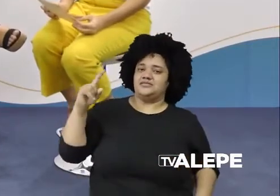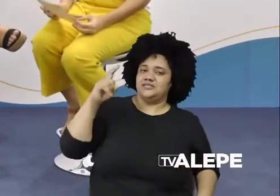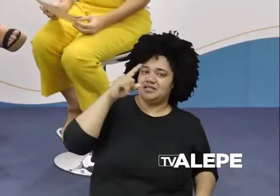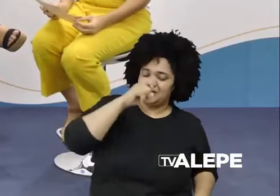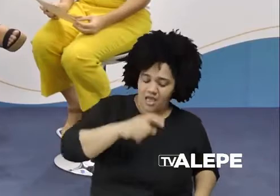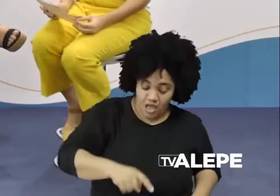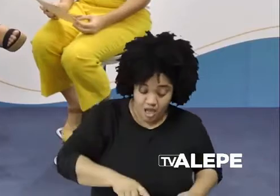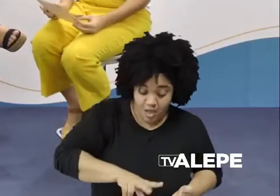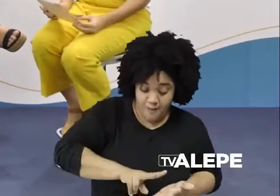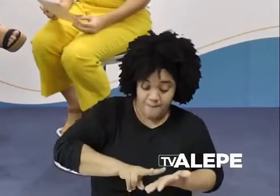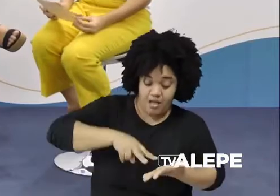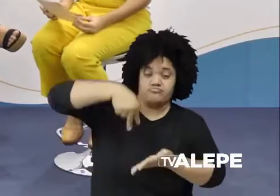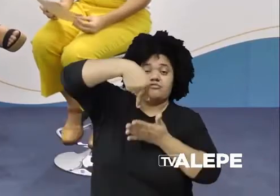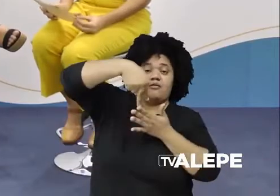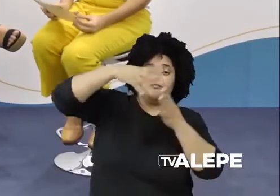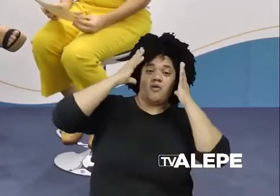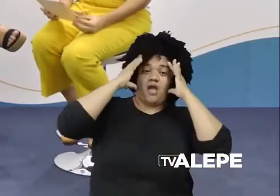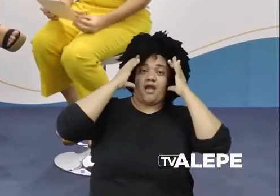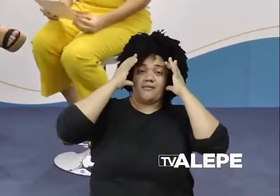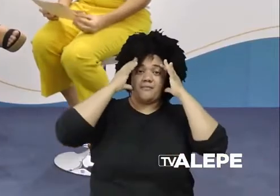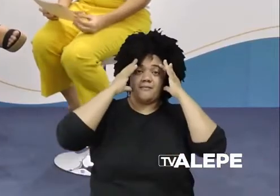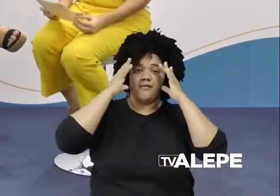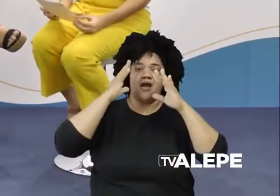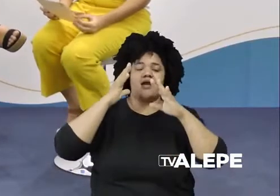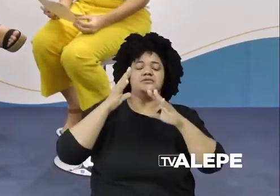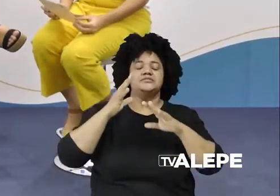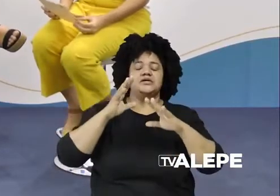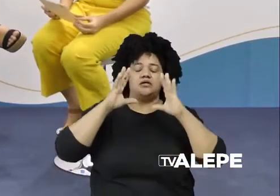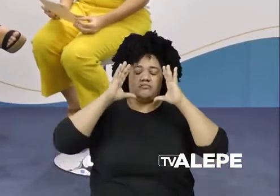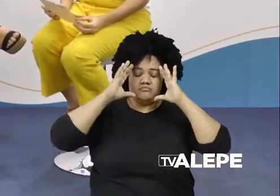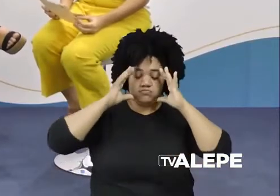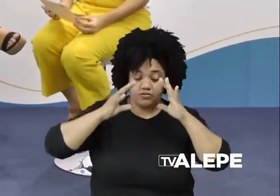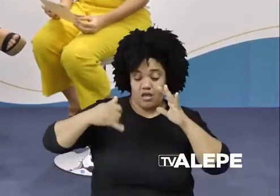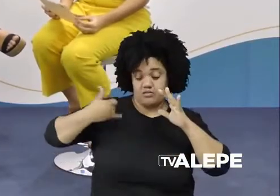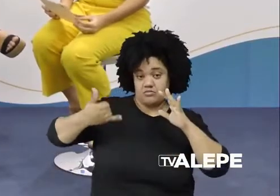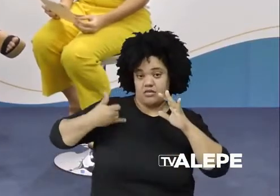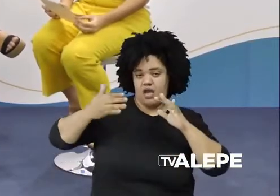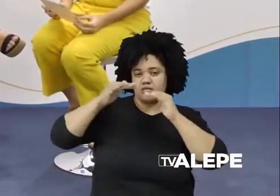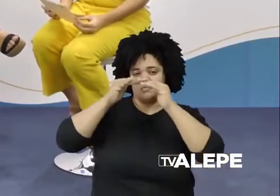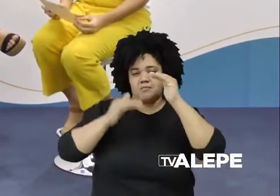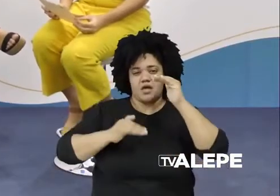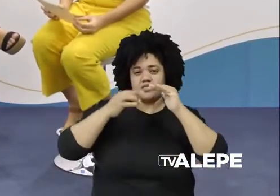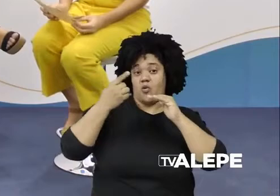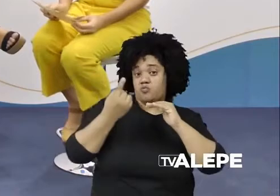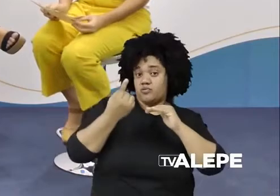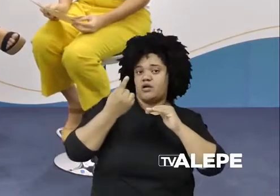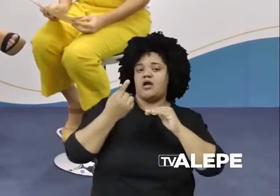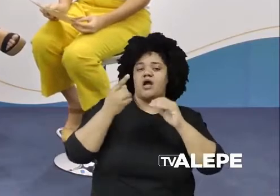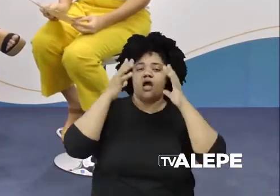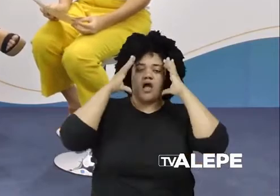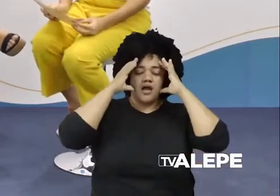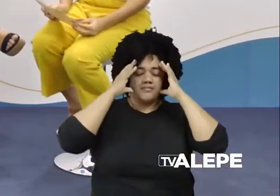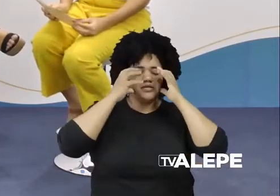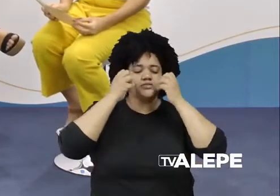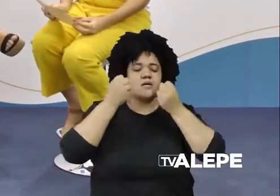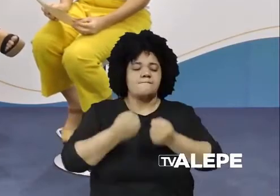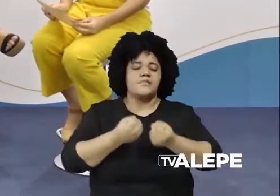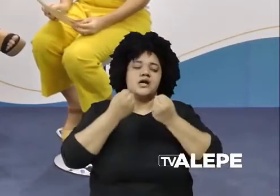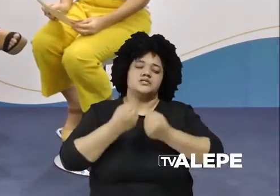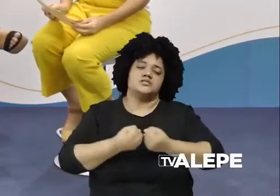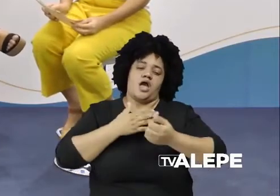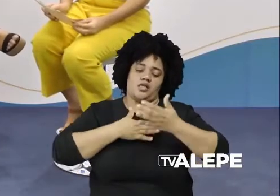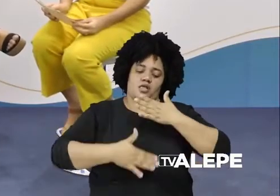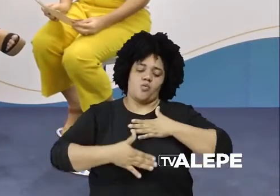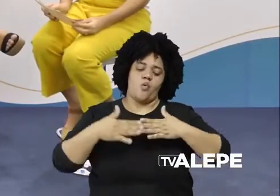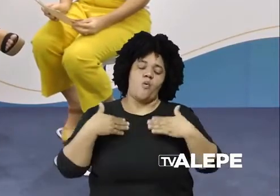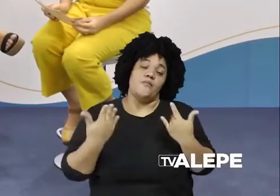dificuldade de se levantar, porque a cabeça dela, naquela faixa etária, né, menor de 1 ano, ela é mais pesada